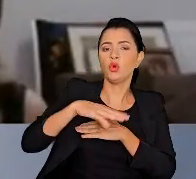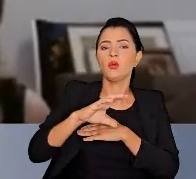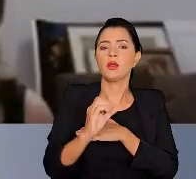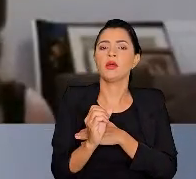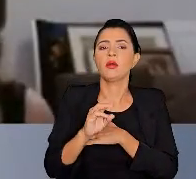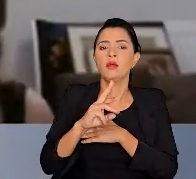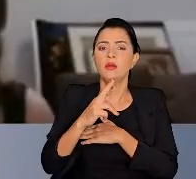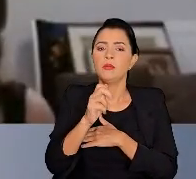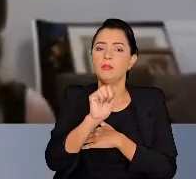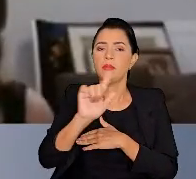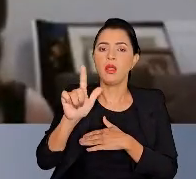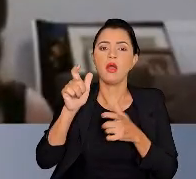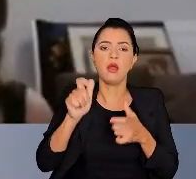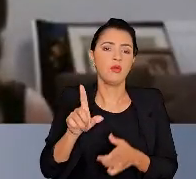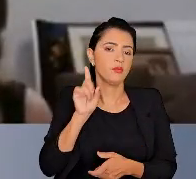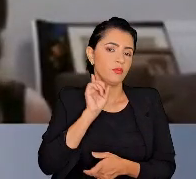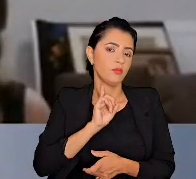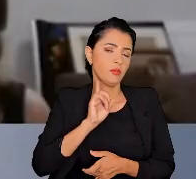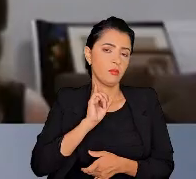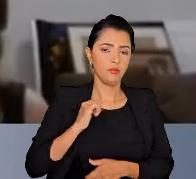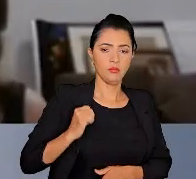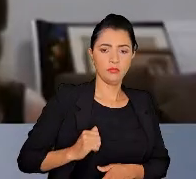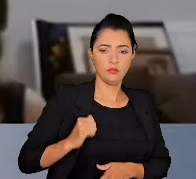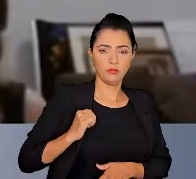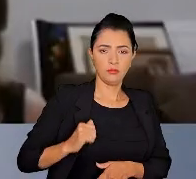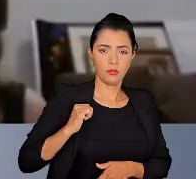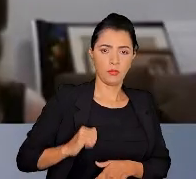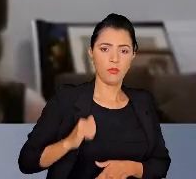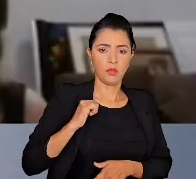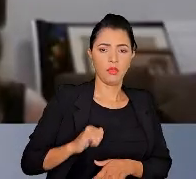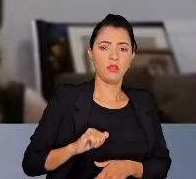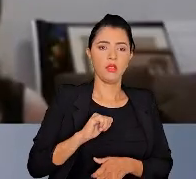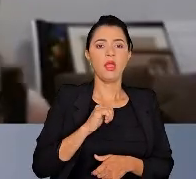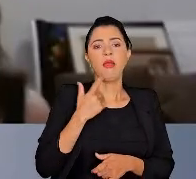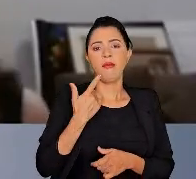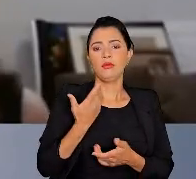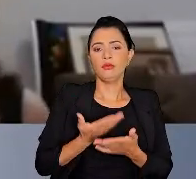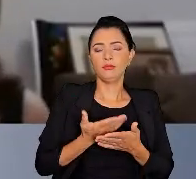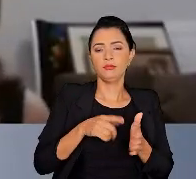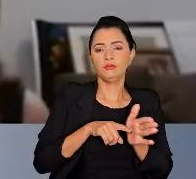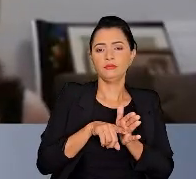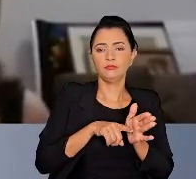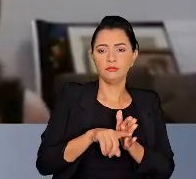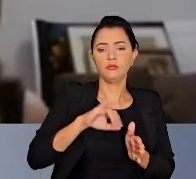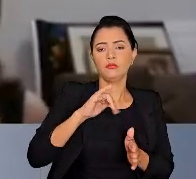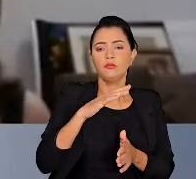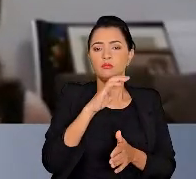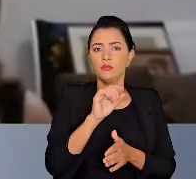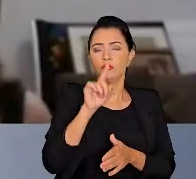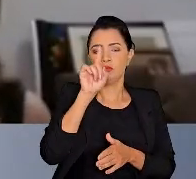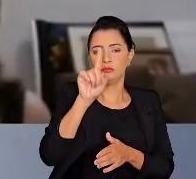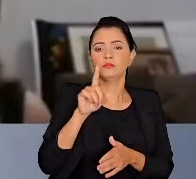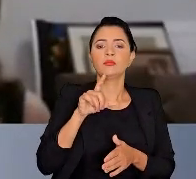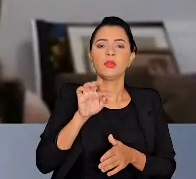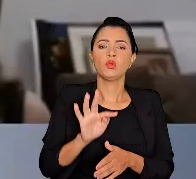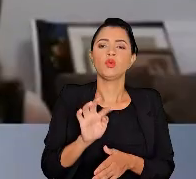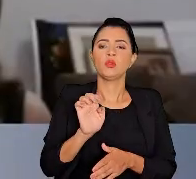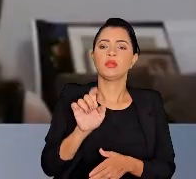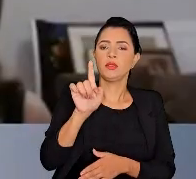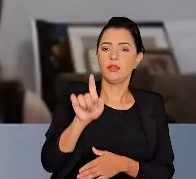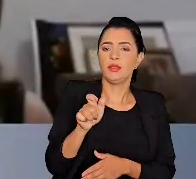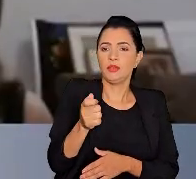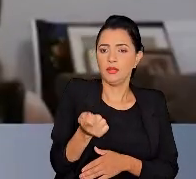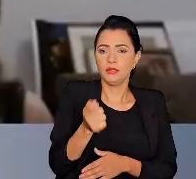da Convenção Fulbright na Lyndon Johnson School of Public Affairs, em Austin, Texas.